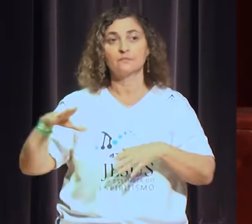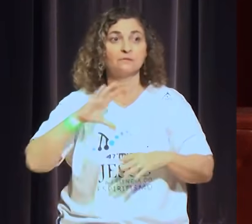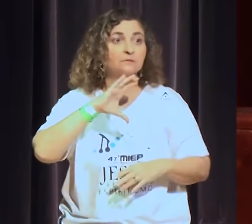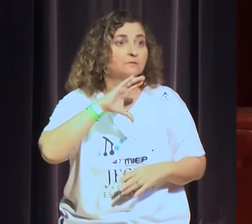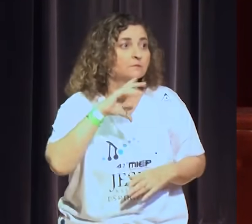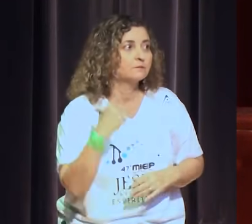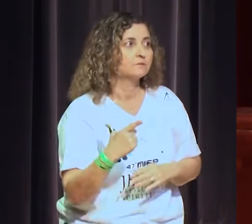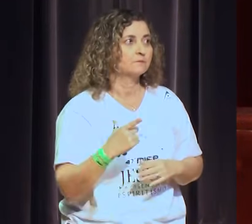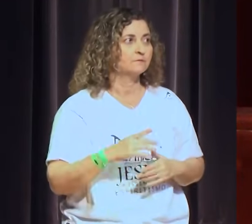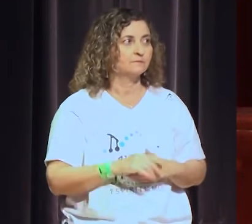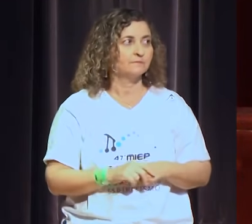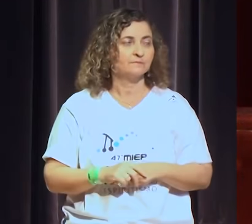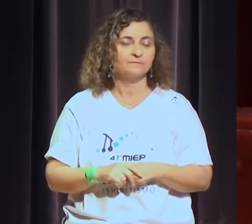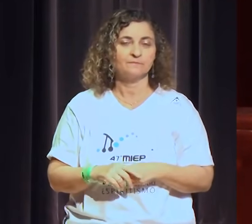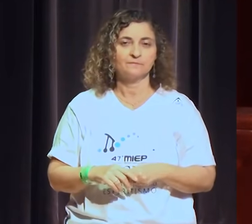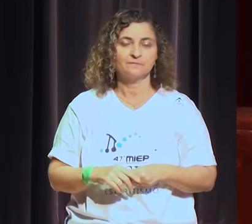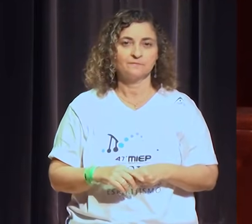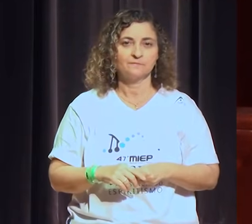Claro.